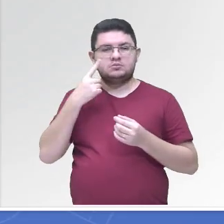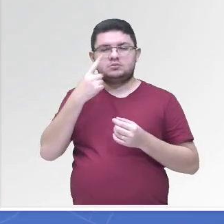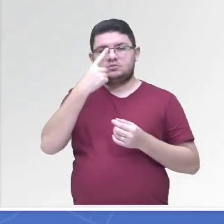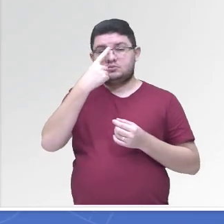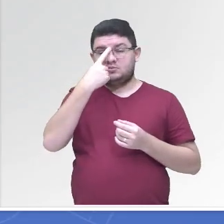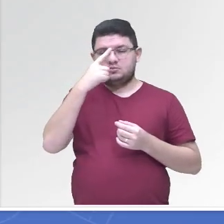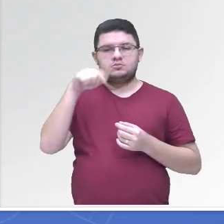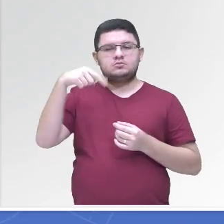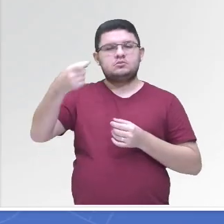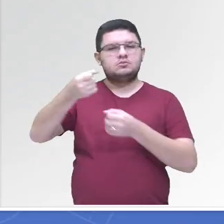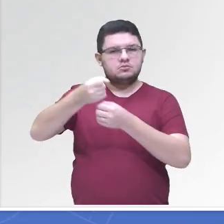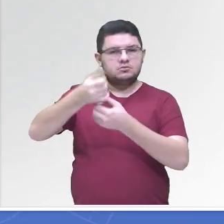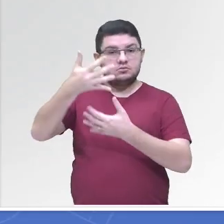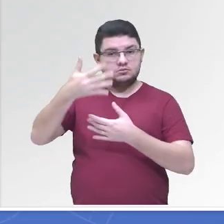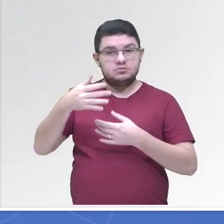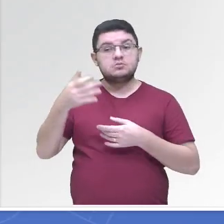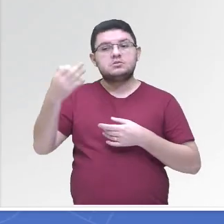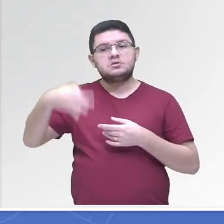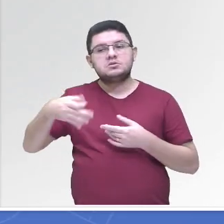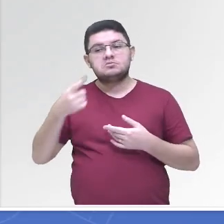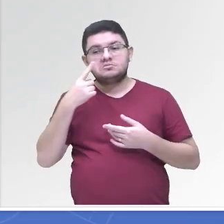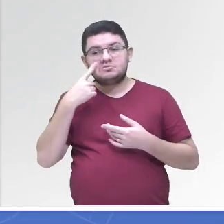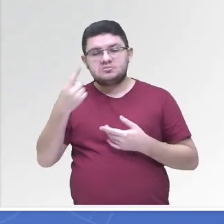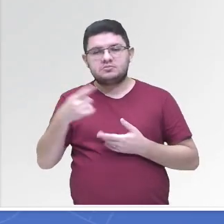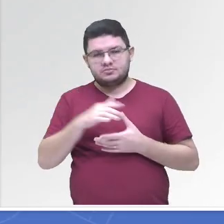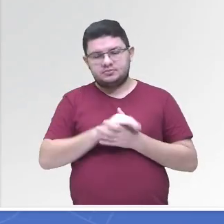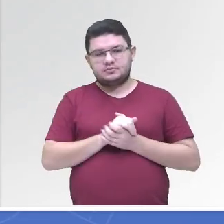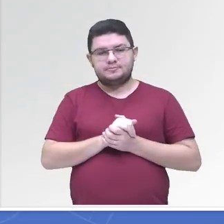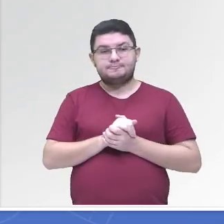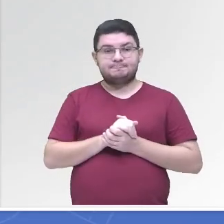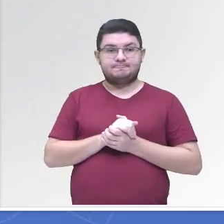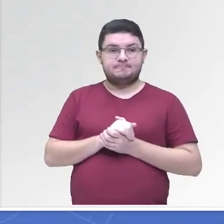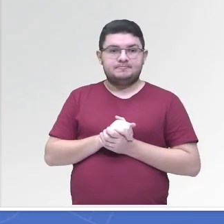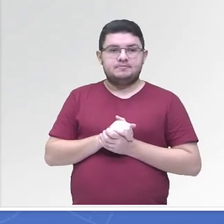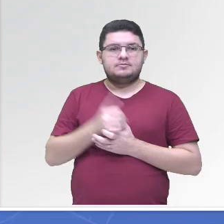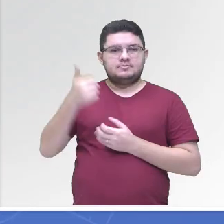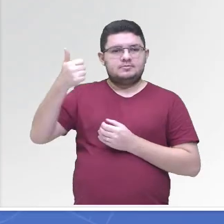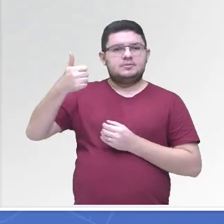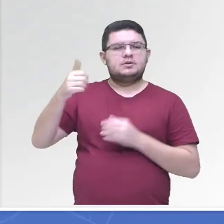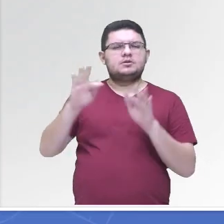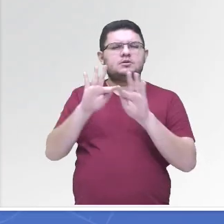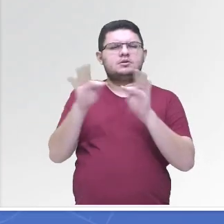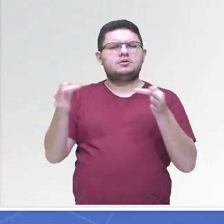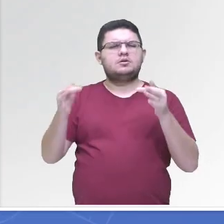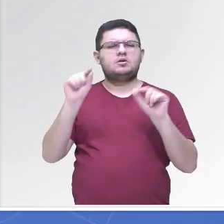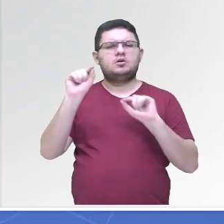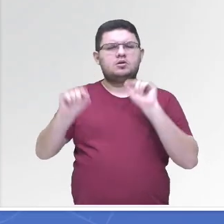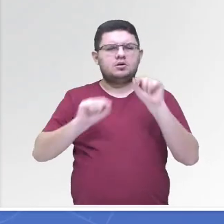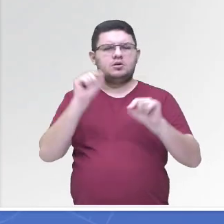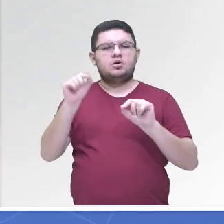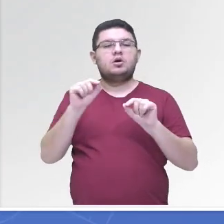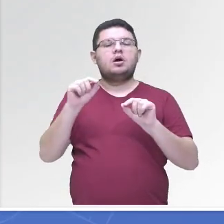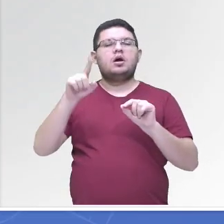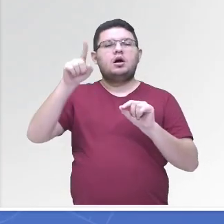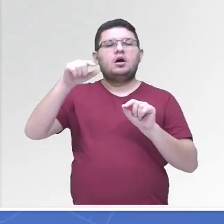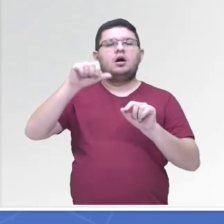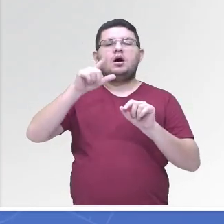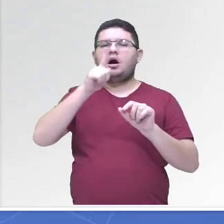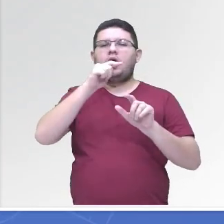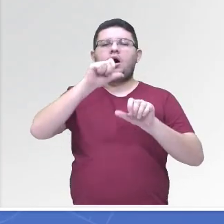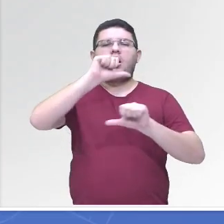acertou ou não, tá? Então, na primeira questão, tava aí uma pergunta super simples também sobre o ciclo da